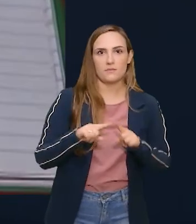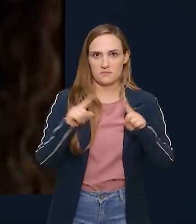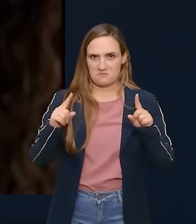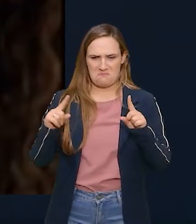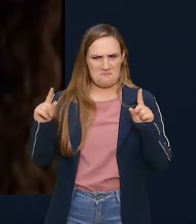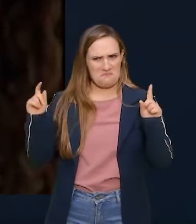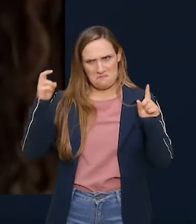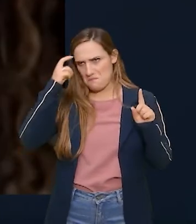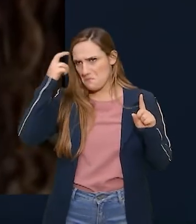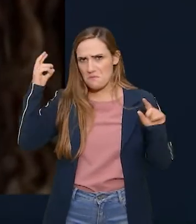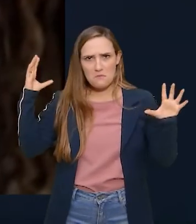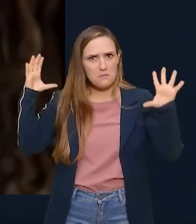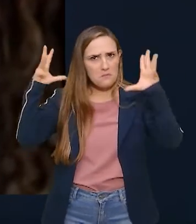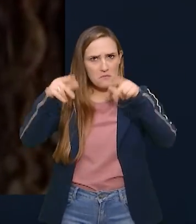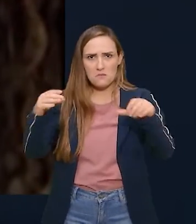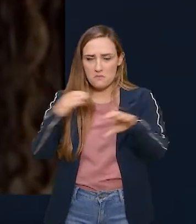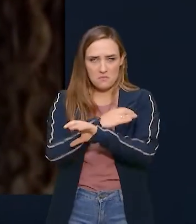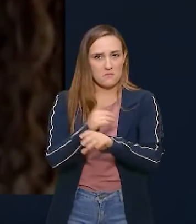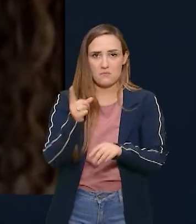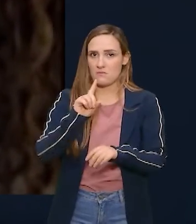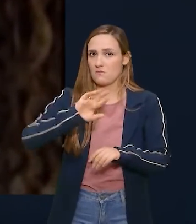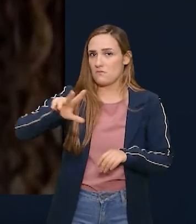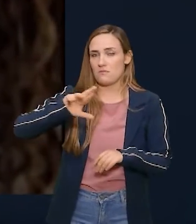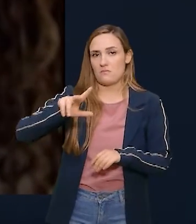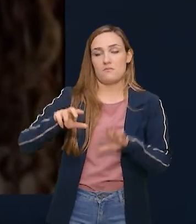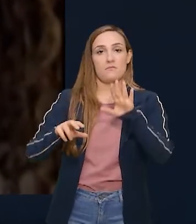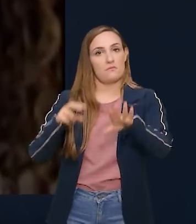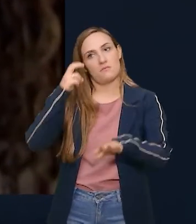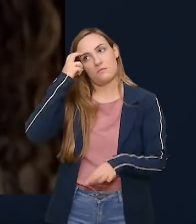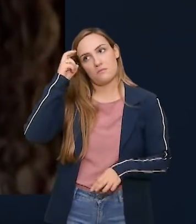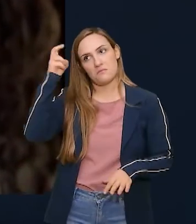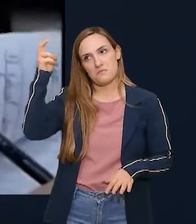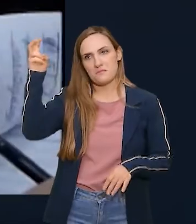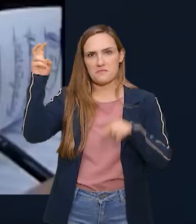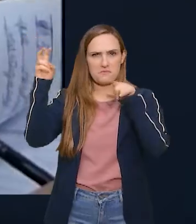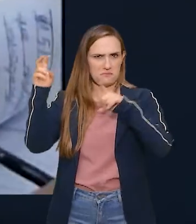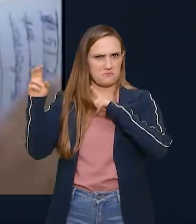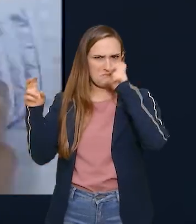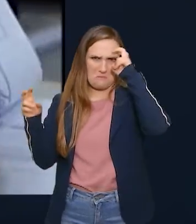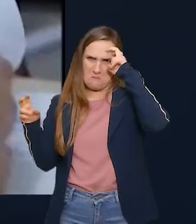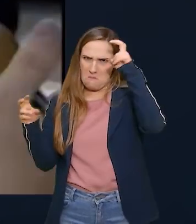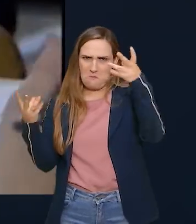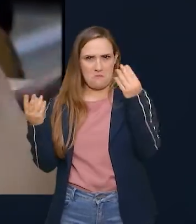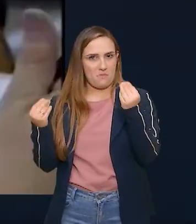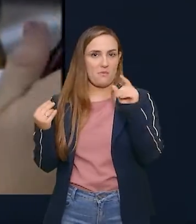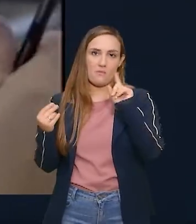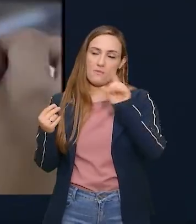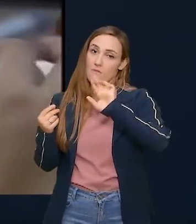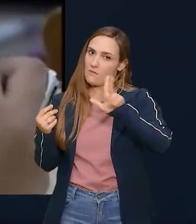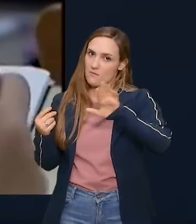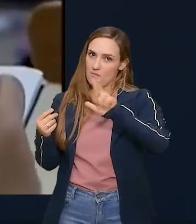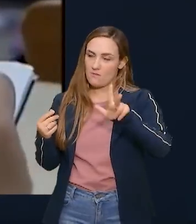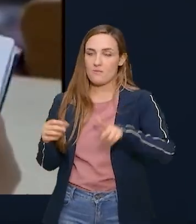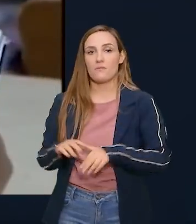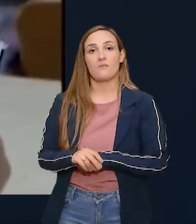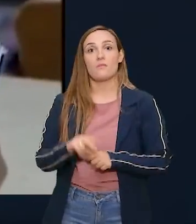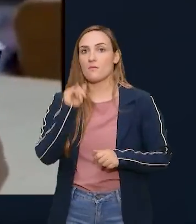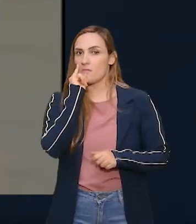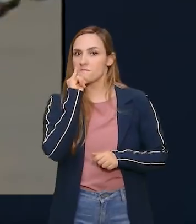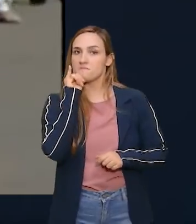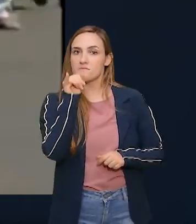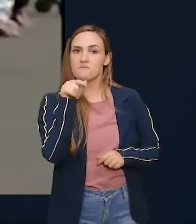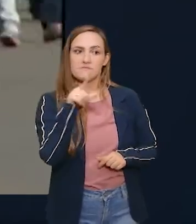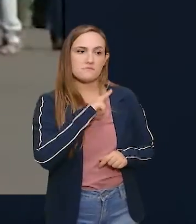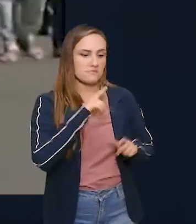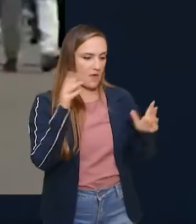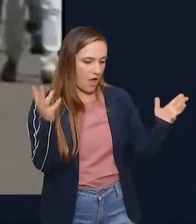são experts em tudo. É bom saber também que superdotação não está necessariamente associada a um QI elevado.